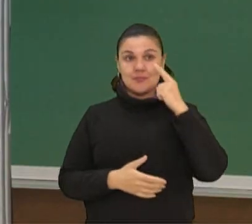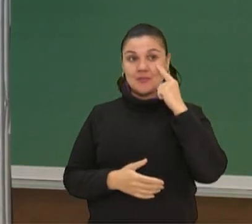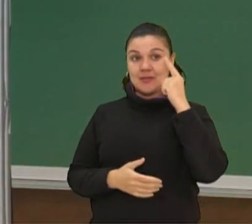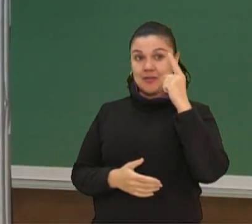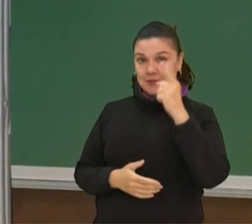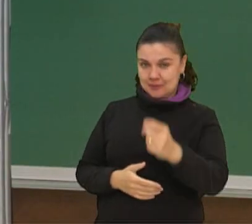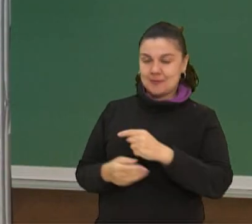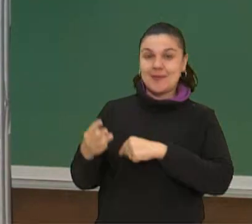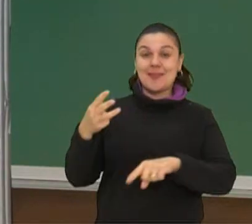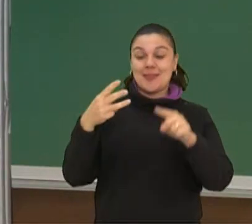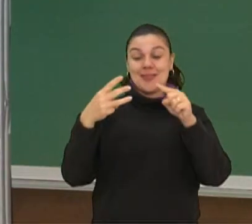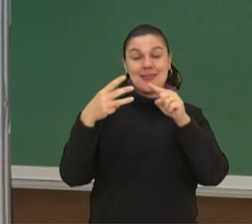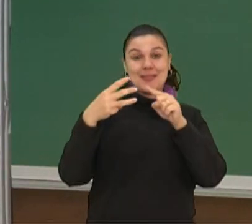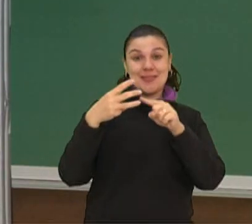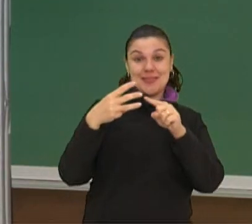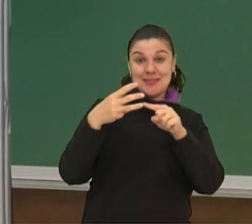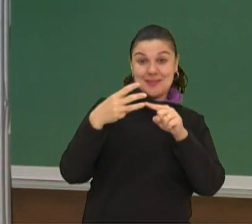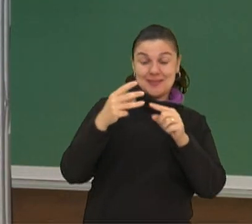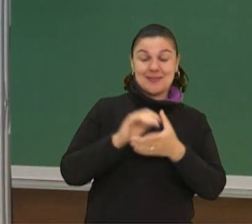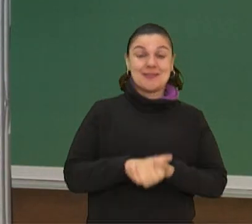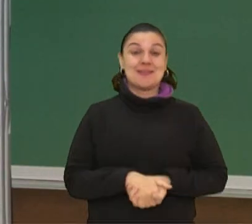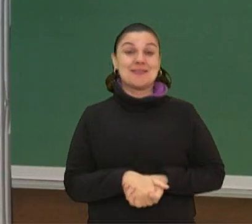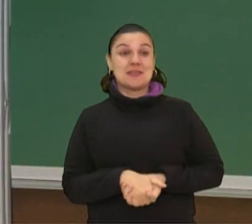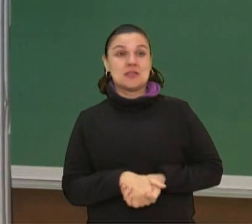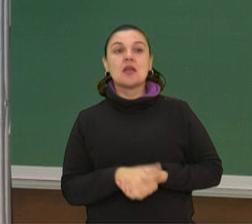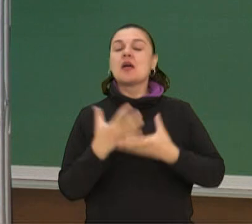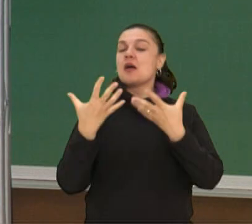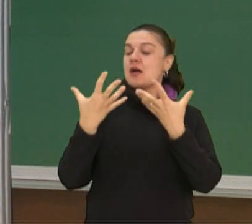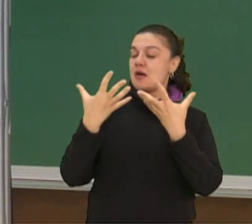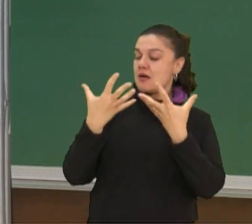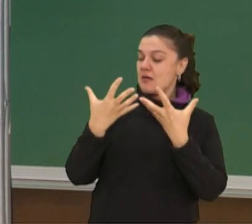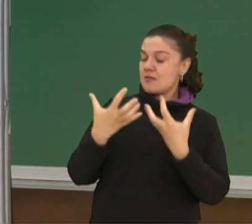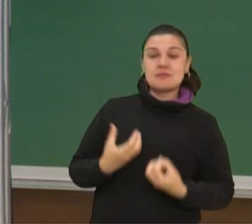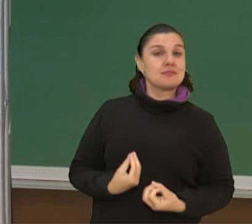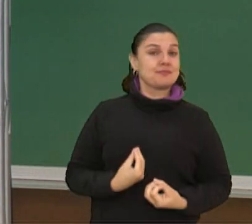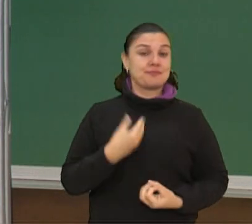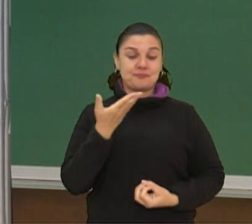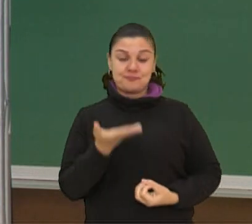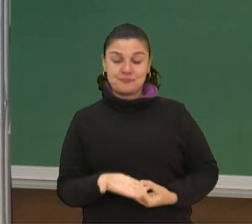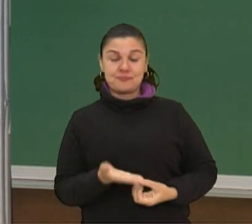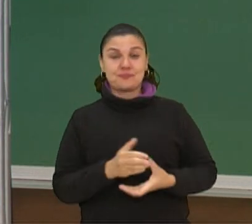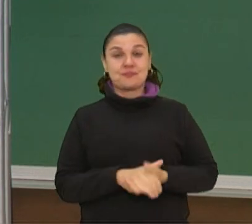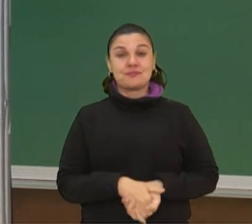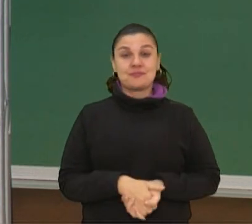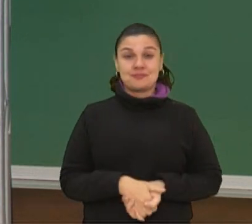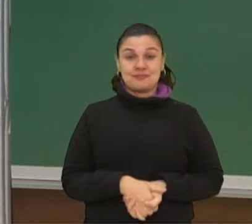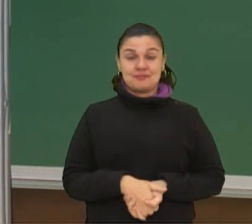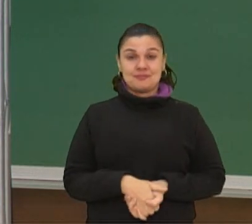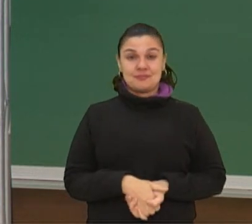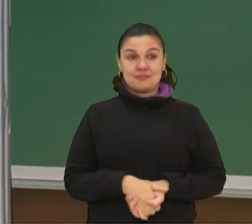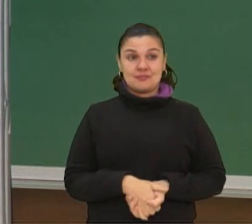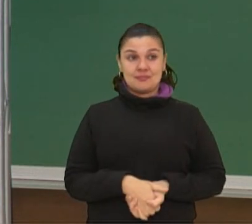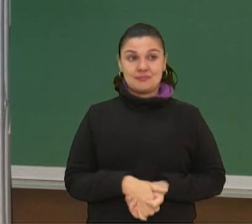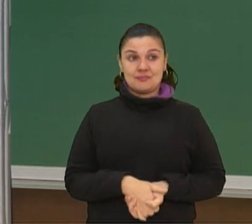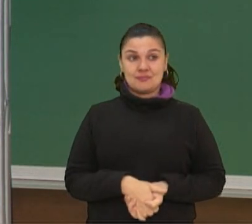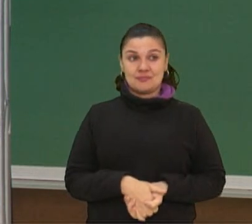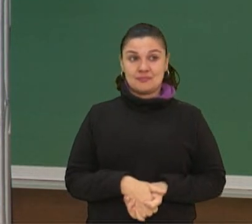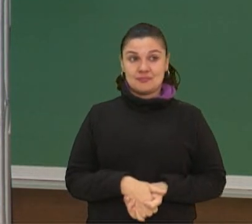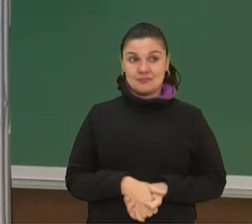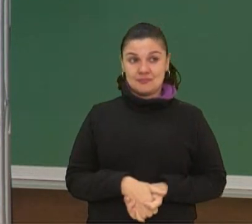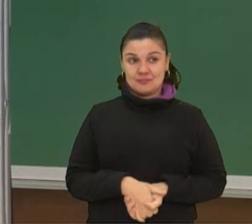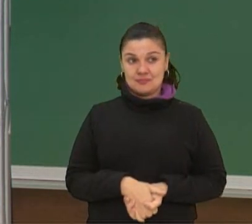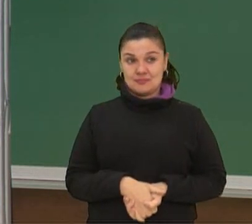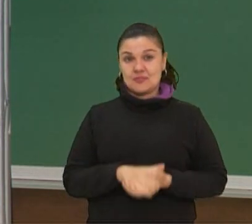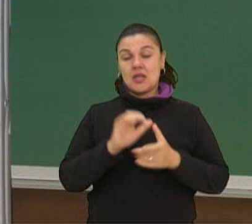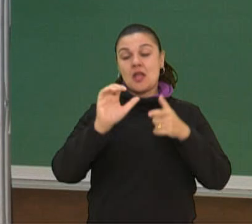de emoções. Seja você ficar muito alegre com alguma coisa que te acontece, seja você ficar